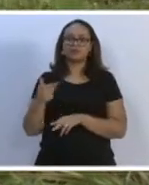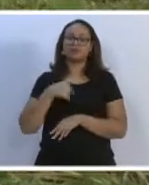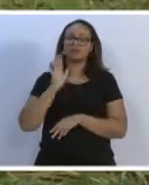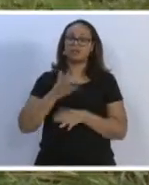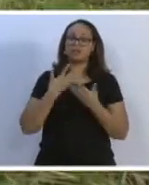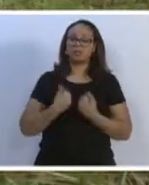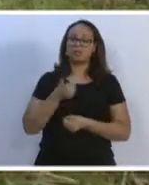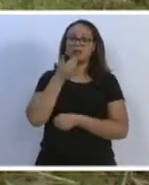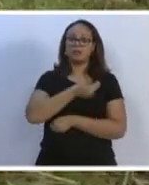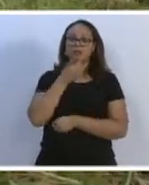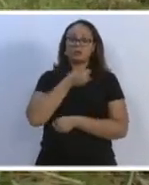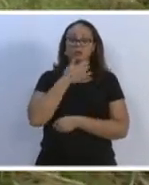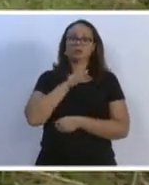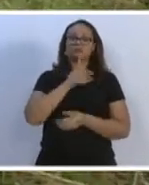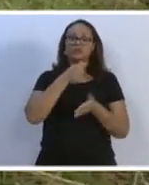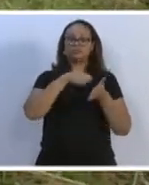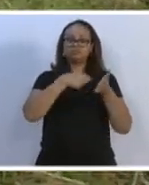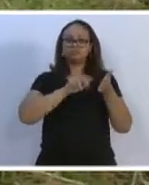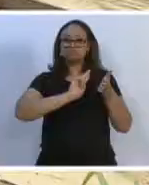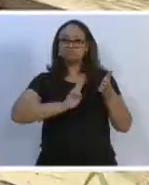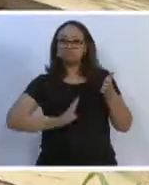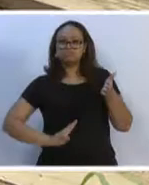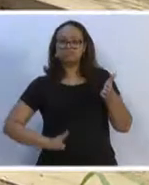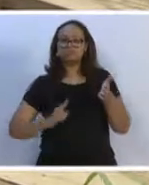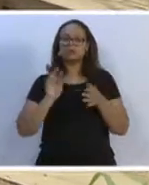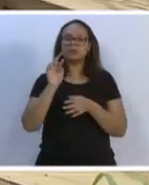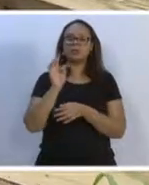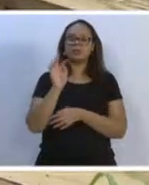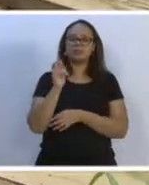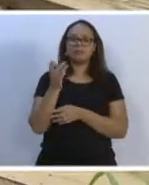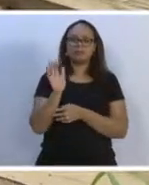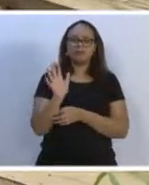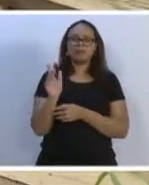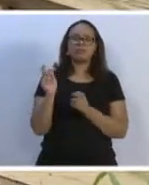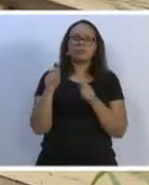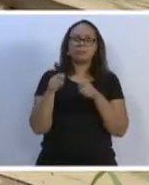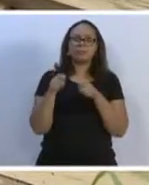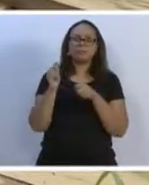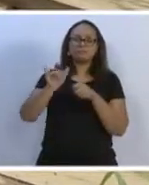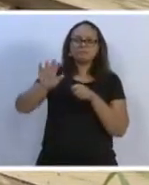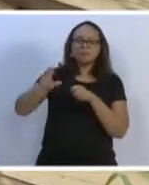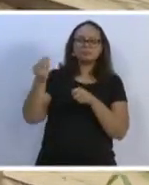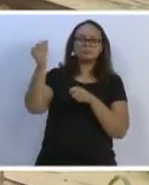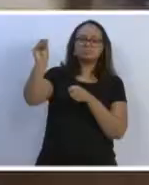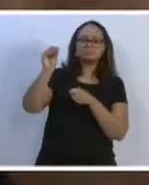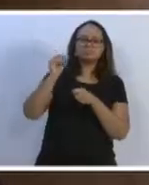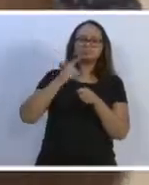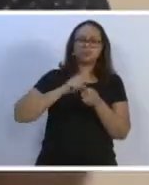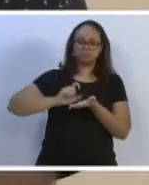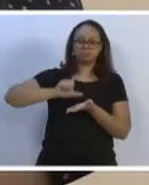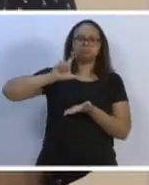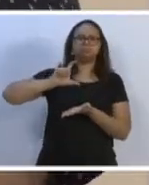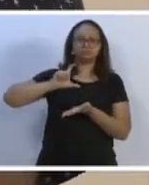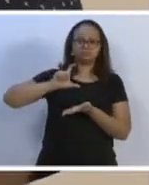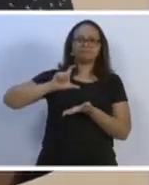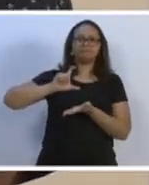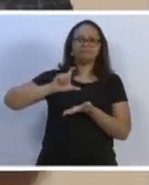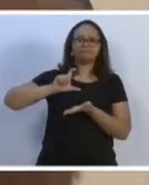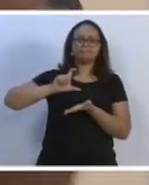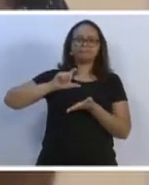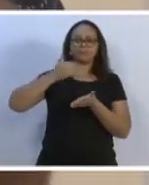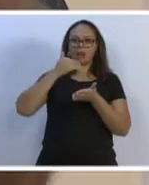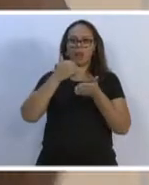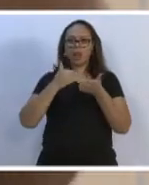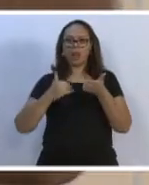ofício, abaixo-assinado, até trouxe um aqui, ó. A TVL pode mostrar, olha só, a grossura do abaixo-assinado. É um livro, senhores vereadores, é um baita do abaixo-assinado, vereador